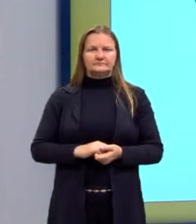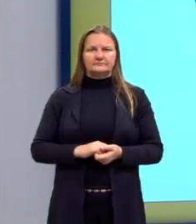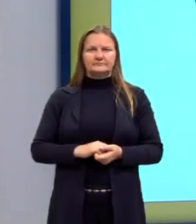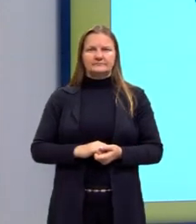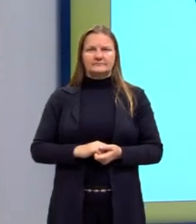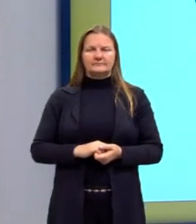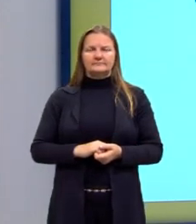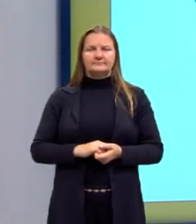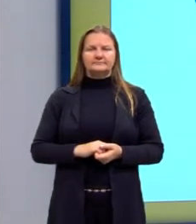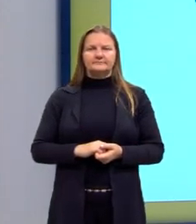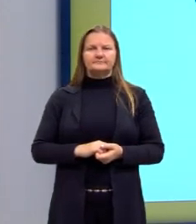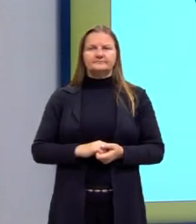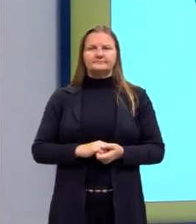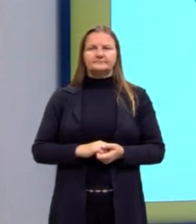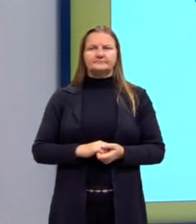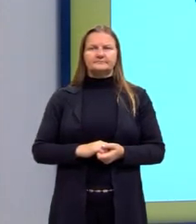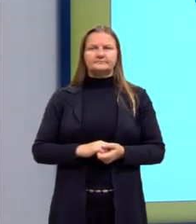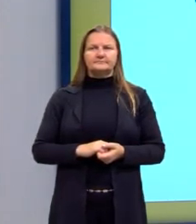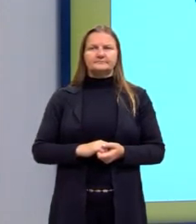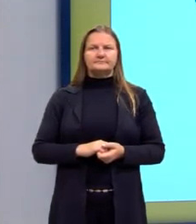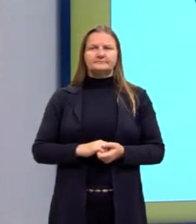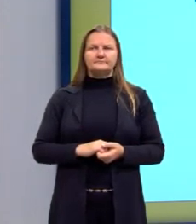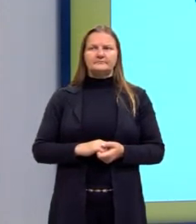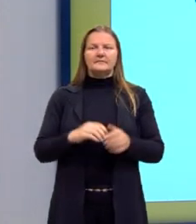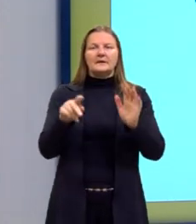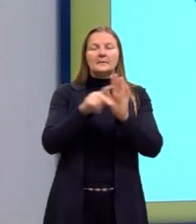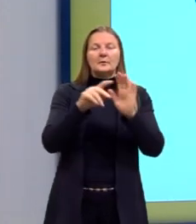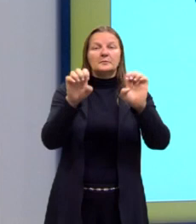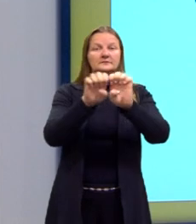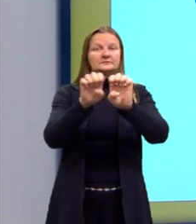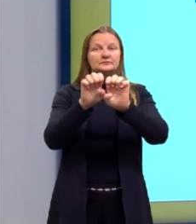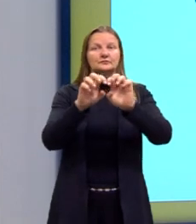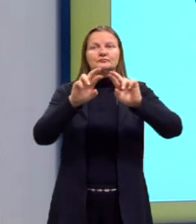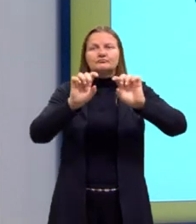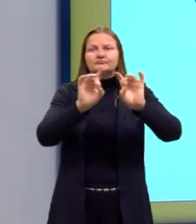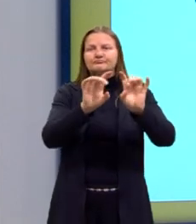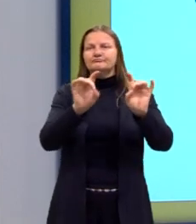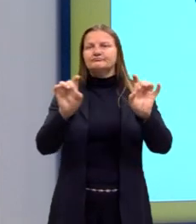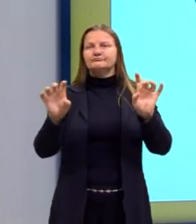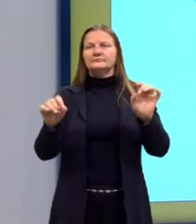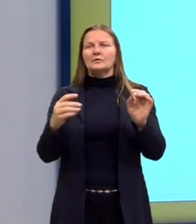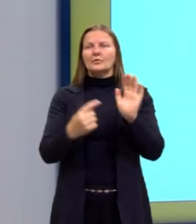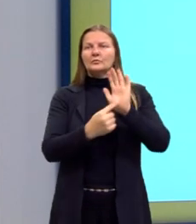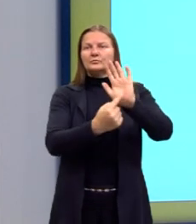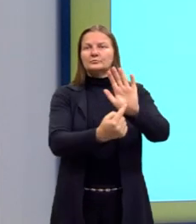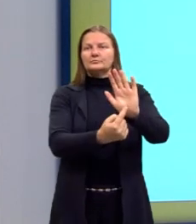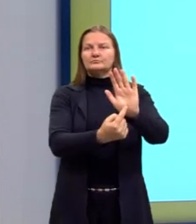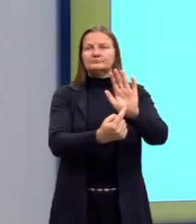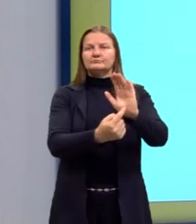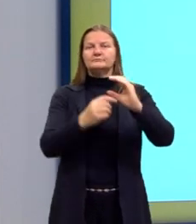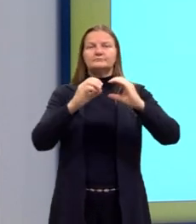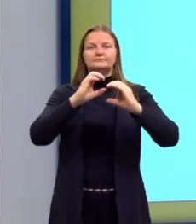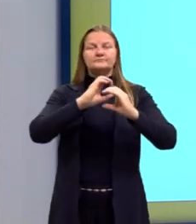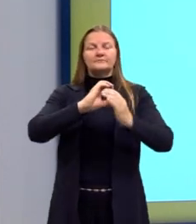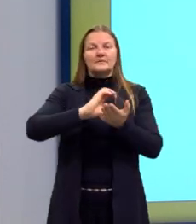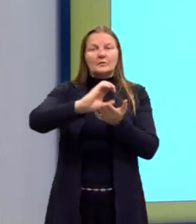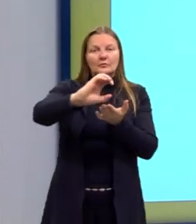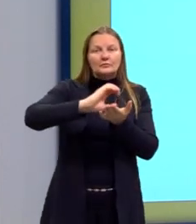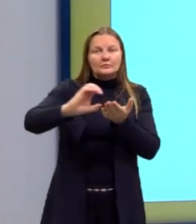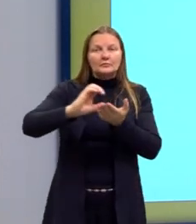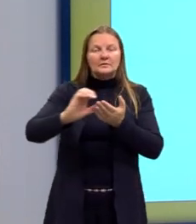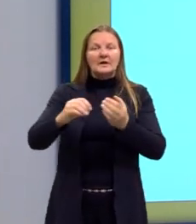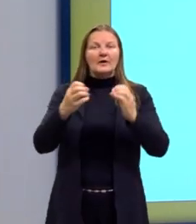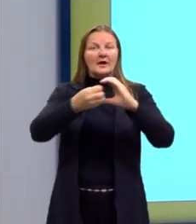nesse nessa estrutura mas a representação visto como que representa as cadeias a gente tem algumas